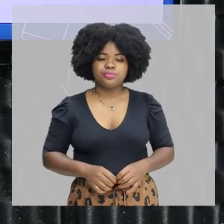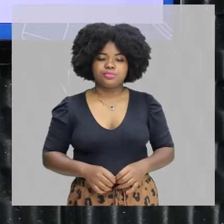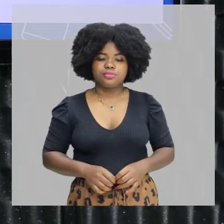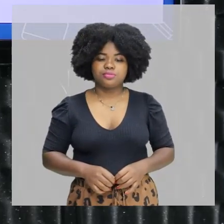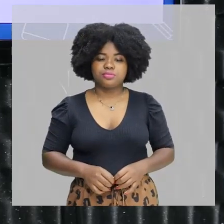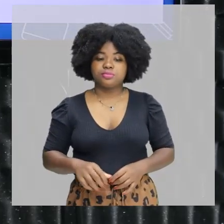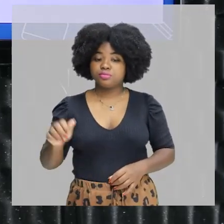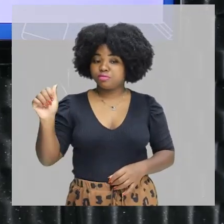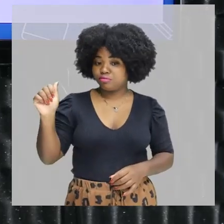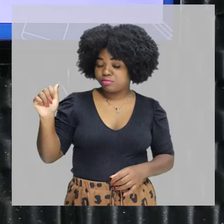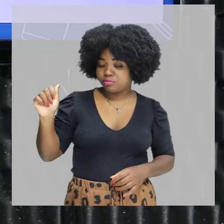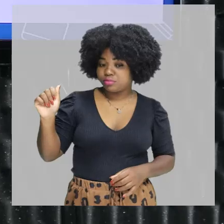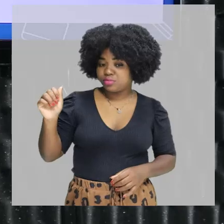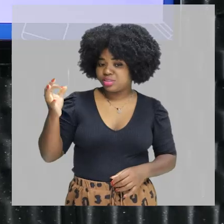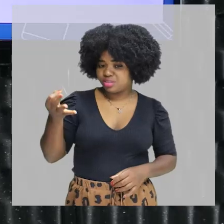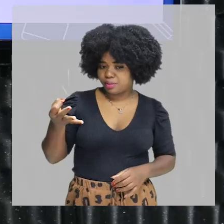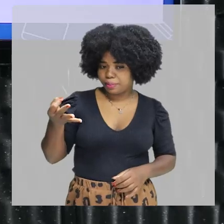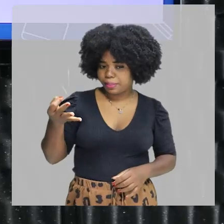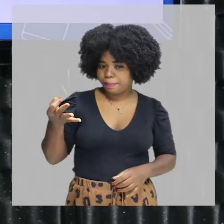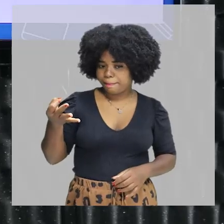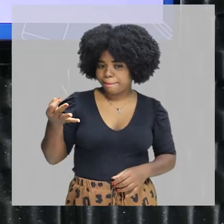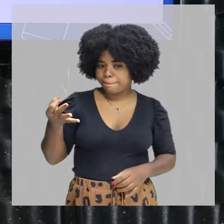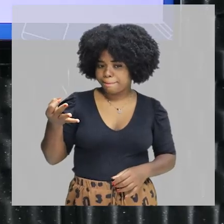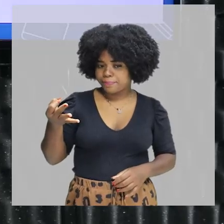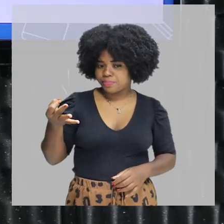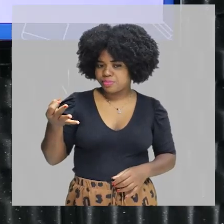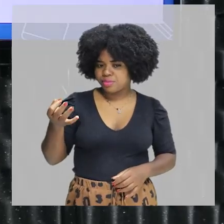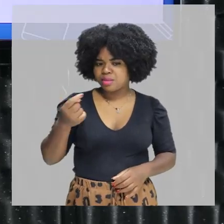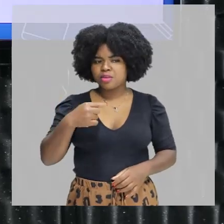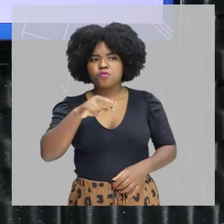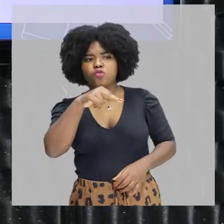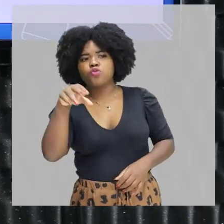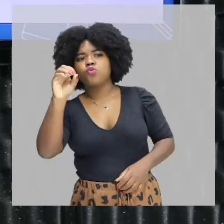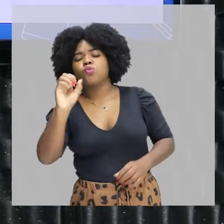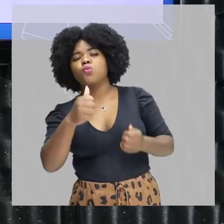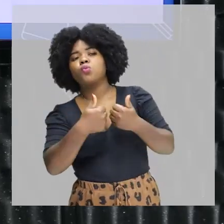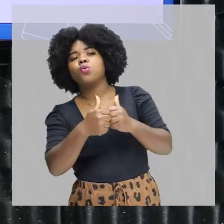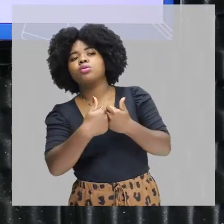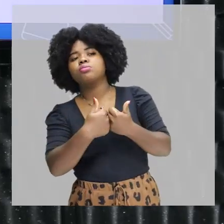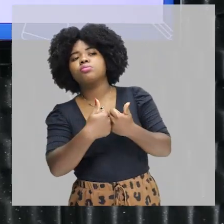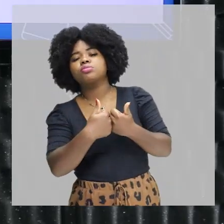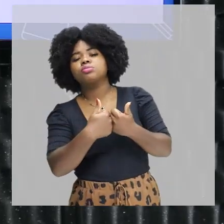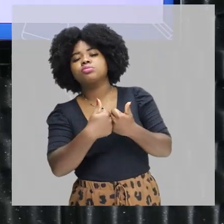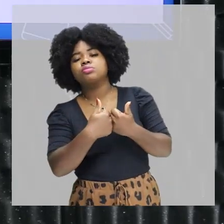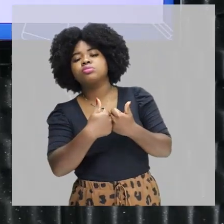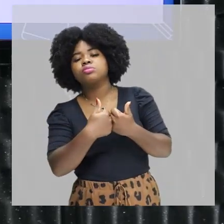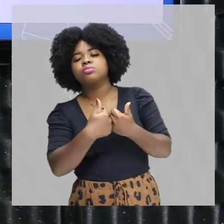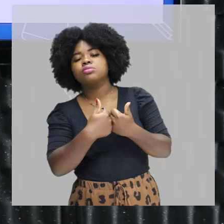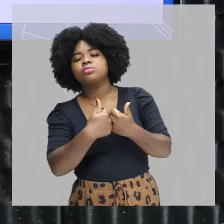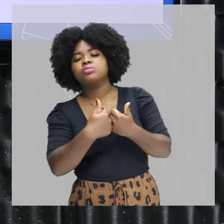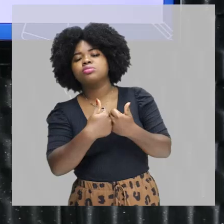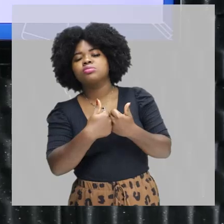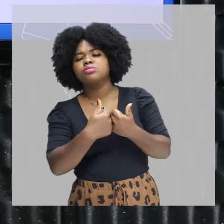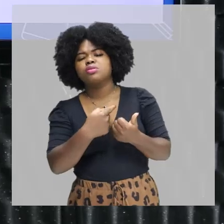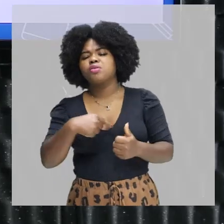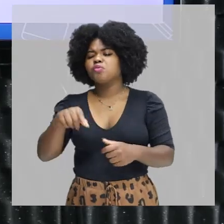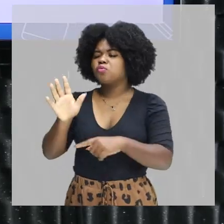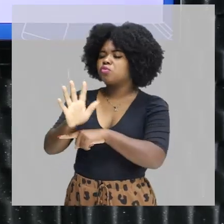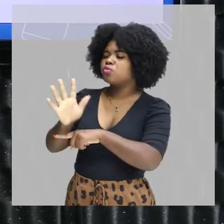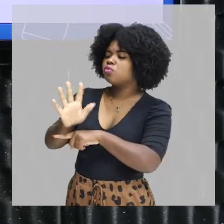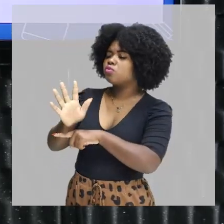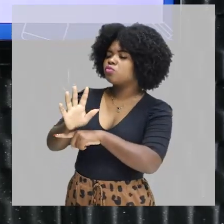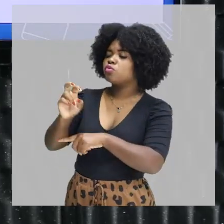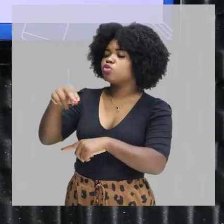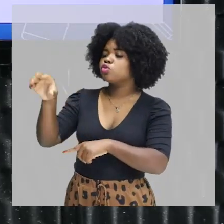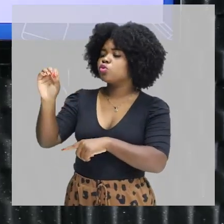Fui no ônibus. Tá certo? Aí eu fui no ônibus com fulano. Aí eu fui no cinema com